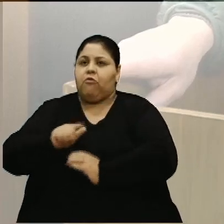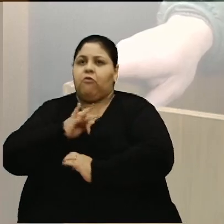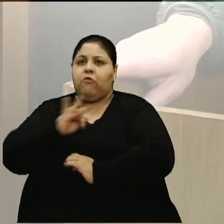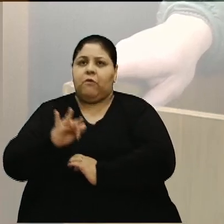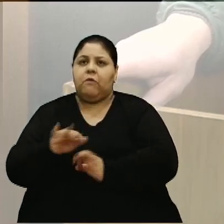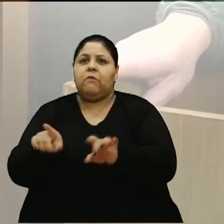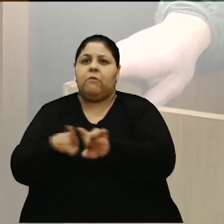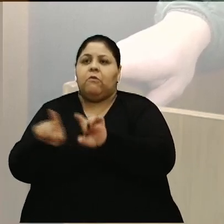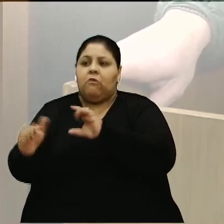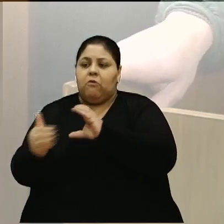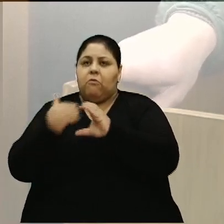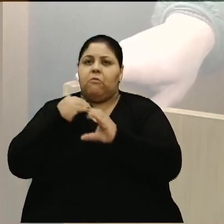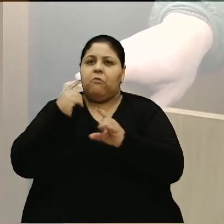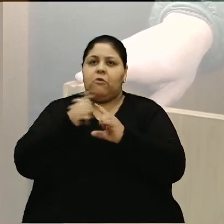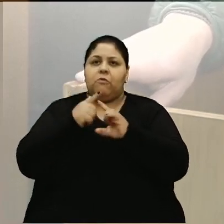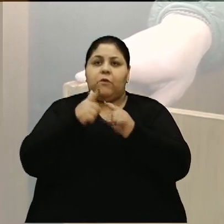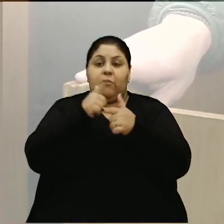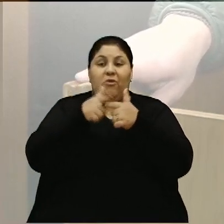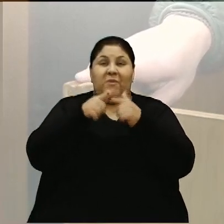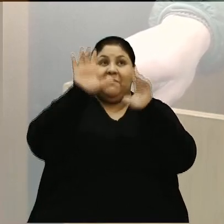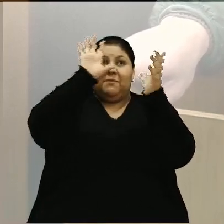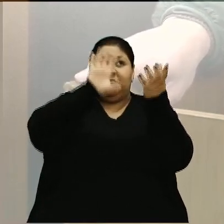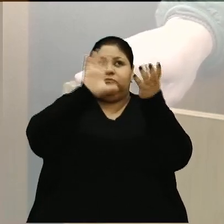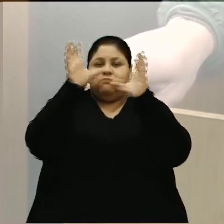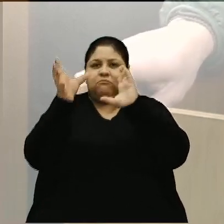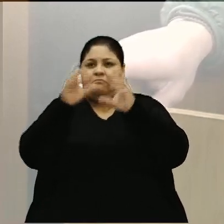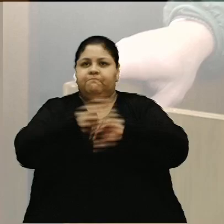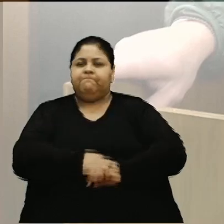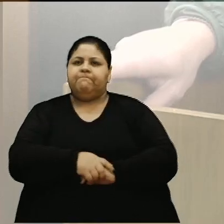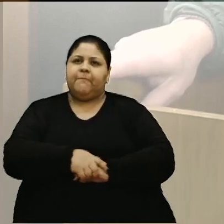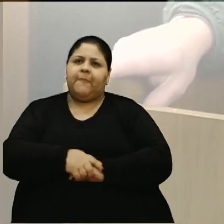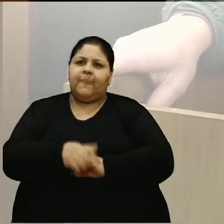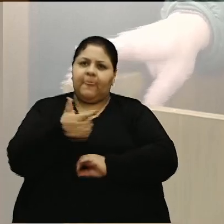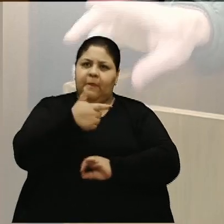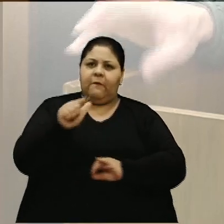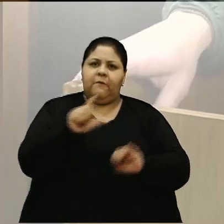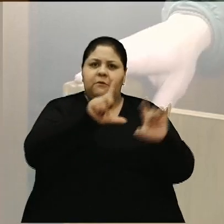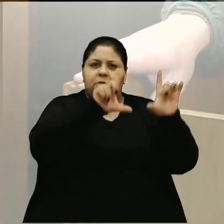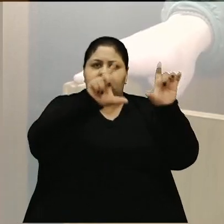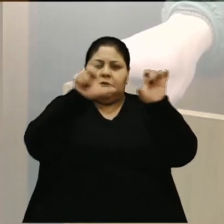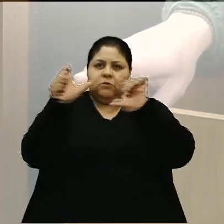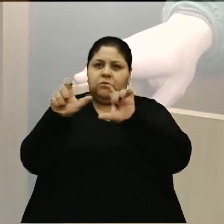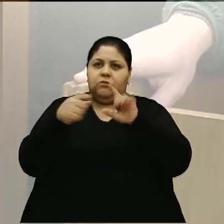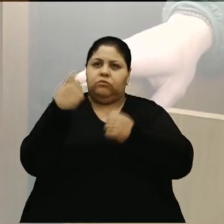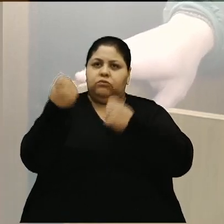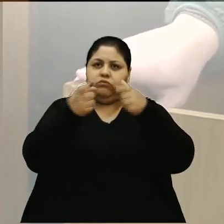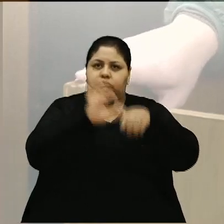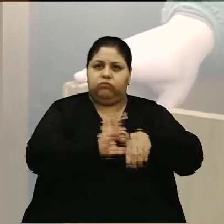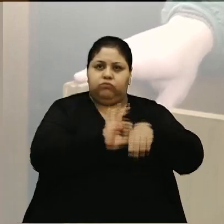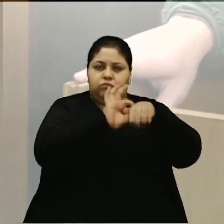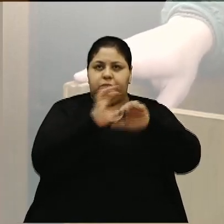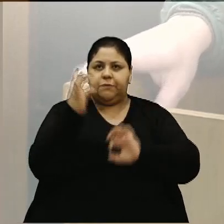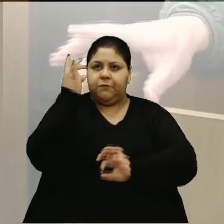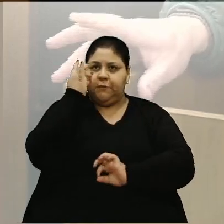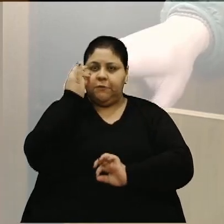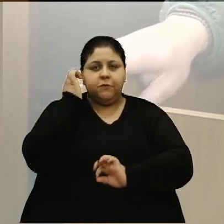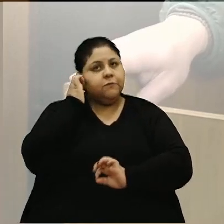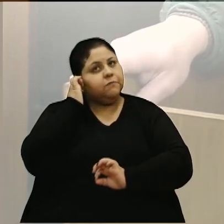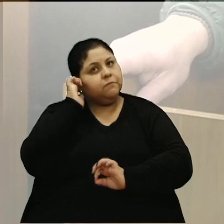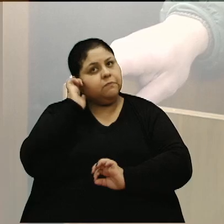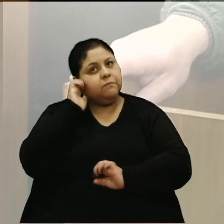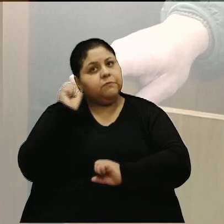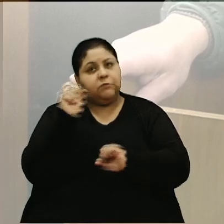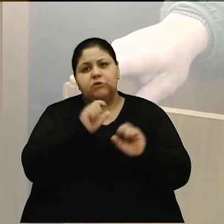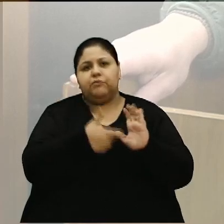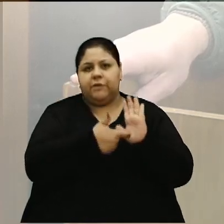vindo devido a esses eventos climáticos. Nós temos a outra foto ali com algumas lideranças que estiveram presentes. Se puder passar